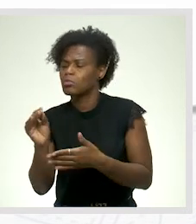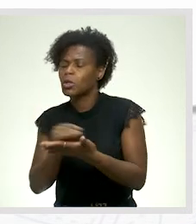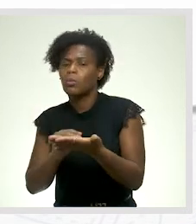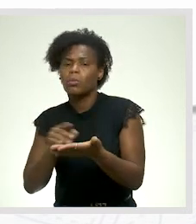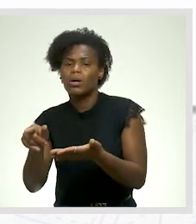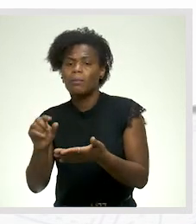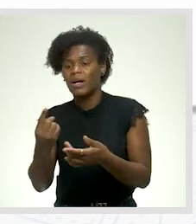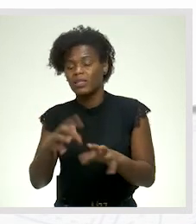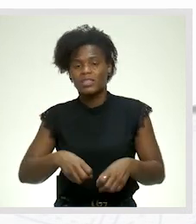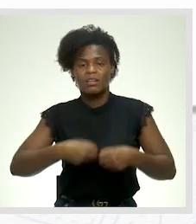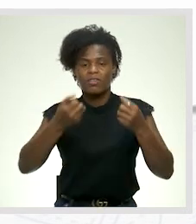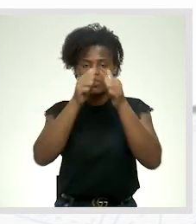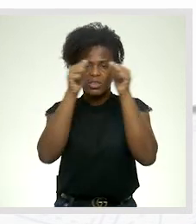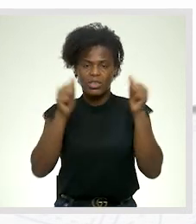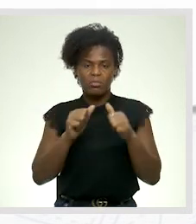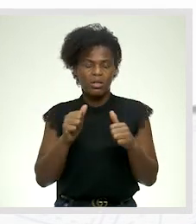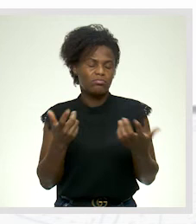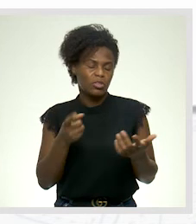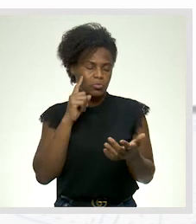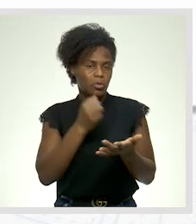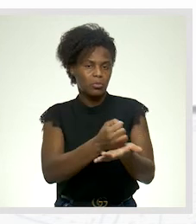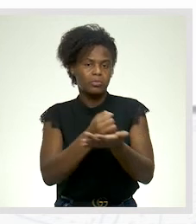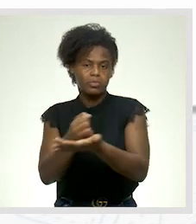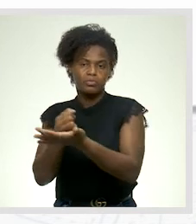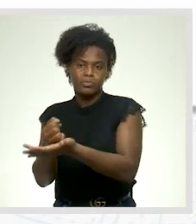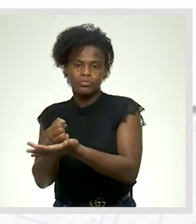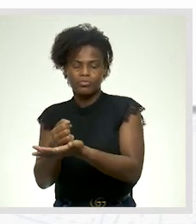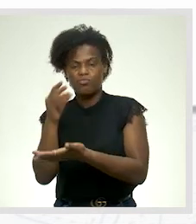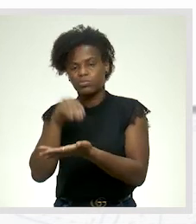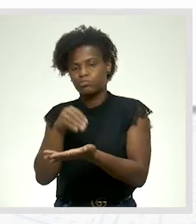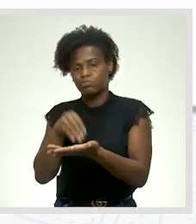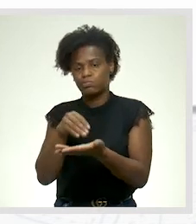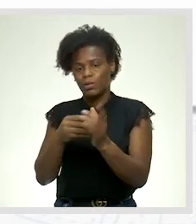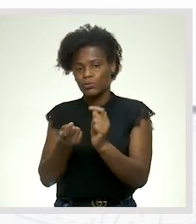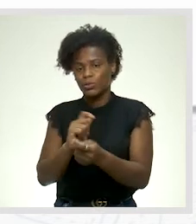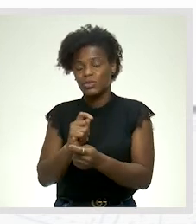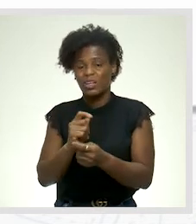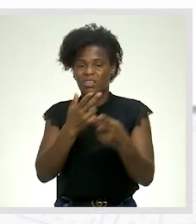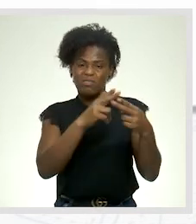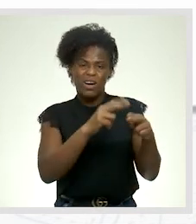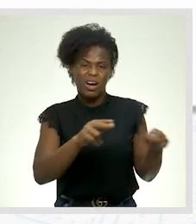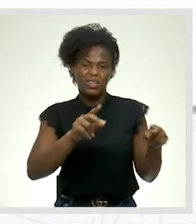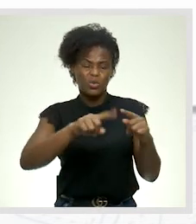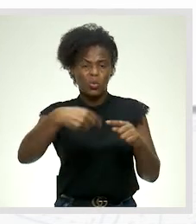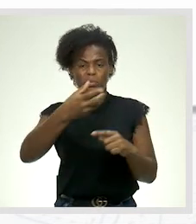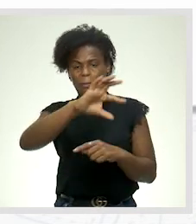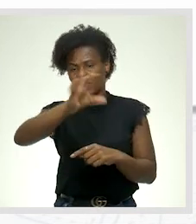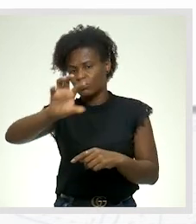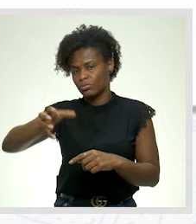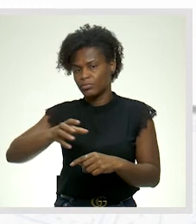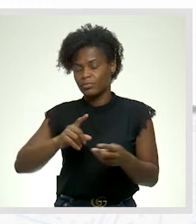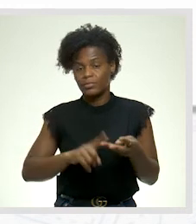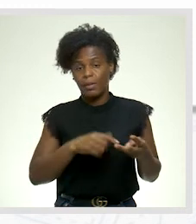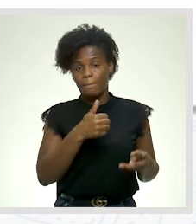para salvar os sistemas providenciários falidos e de vários países. A linha